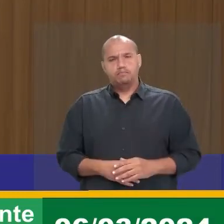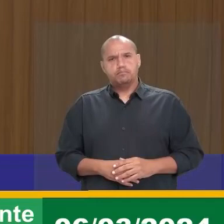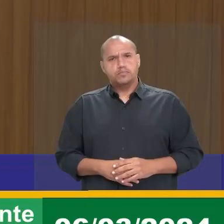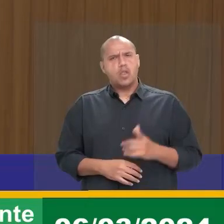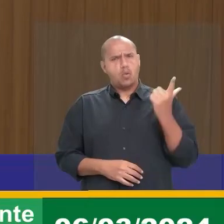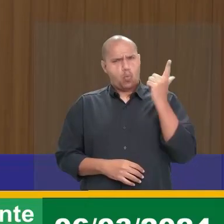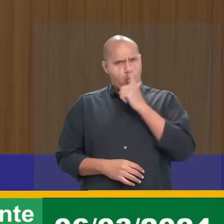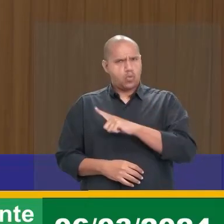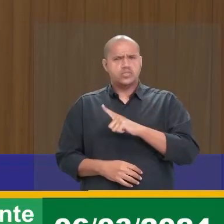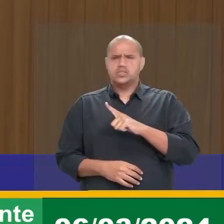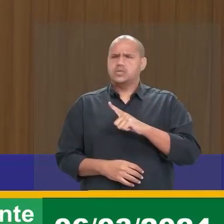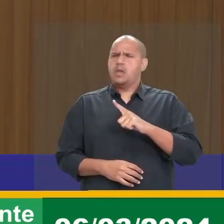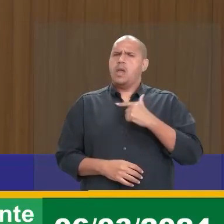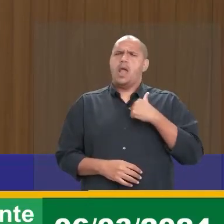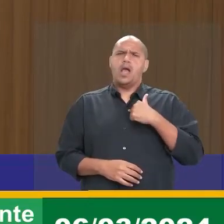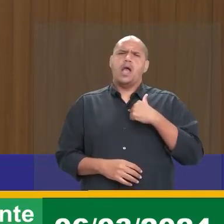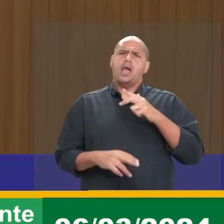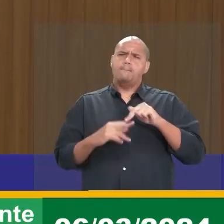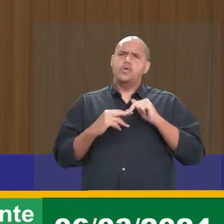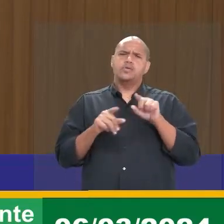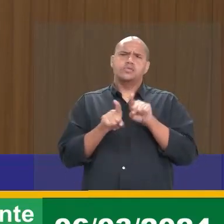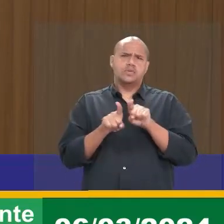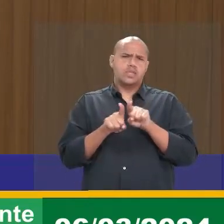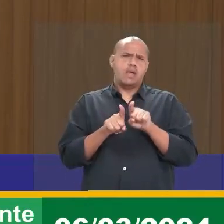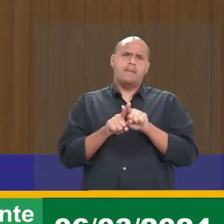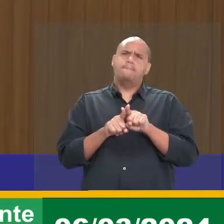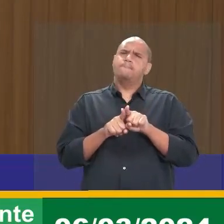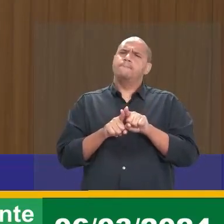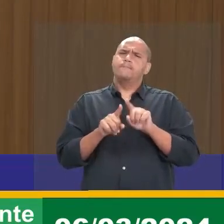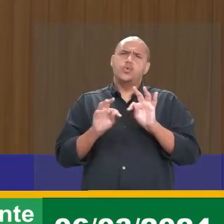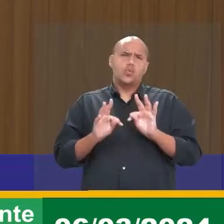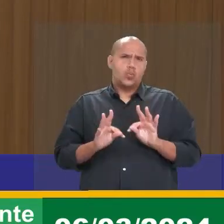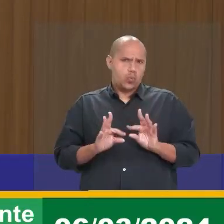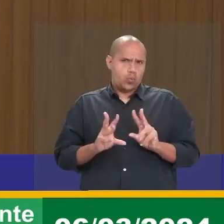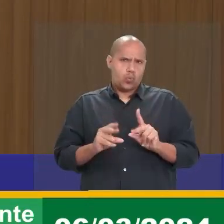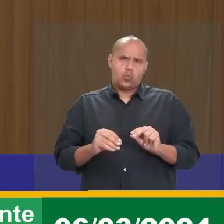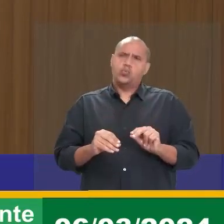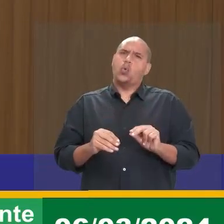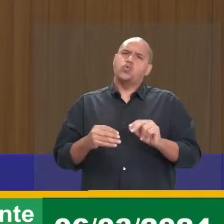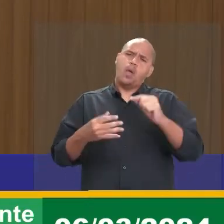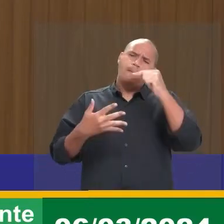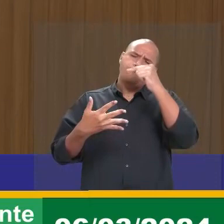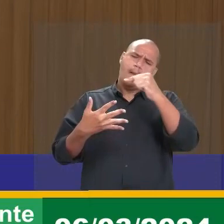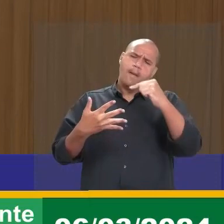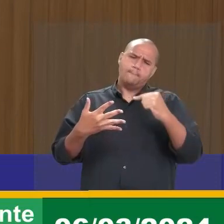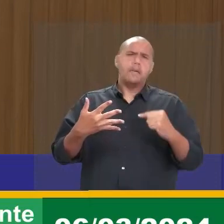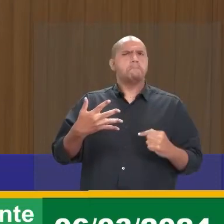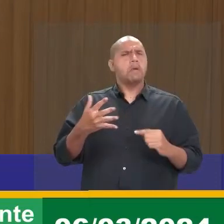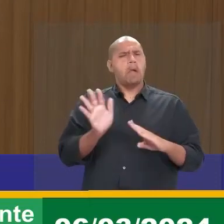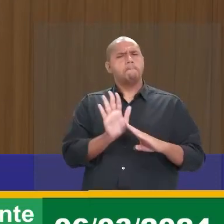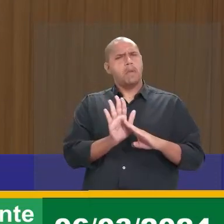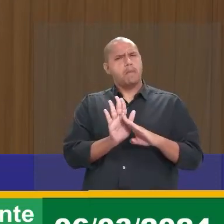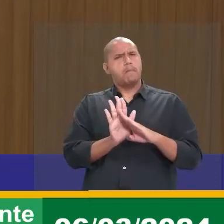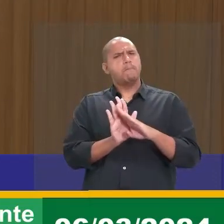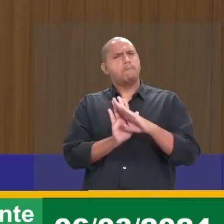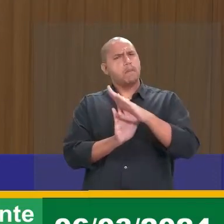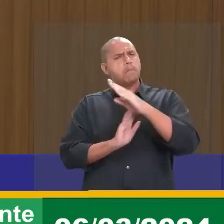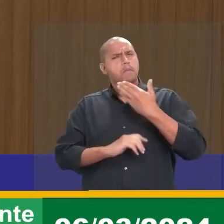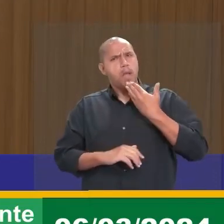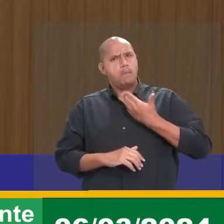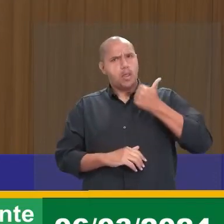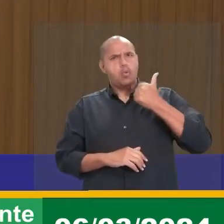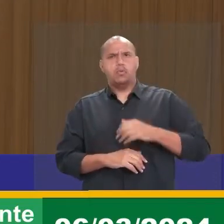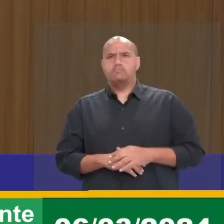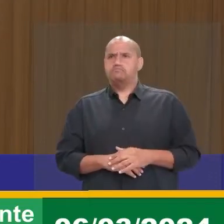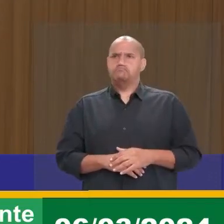todos os índices e indicadores no Estado de Goiás que trabalham e que tratam a respeito da Segurança Pública assalto à